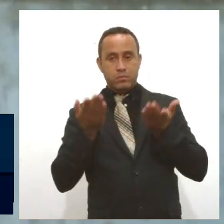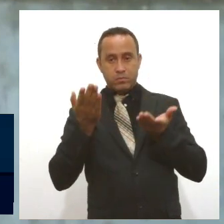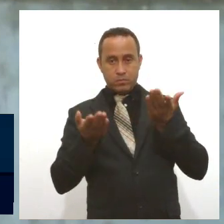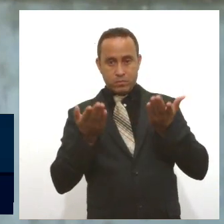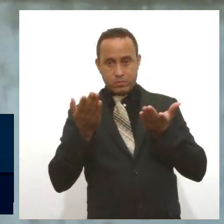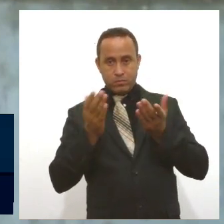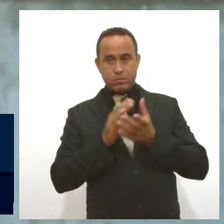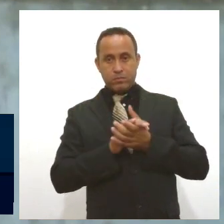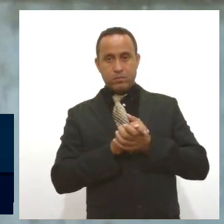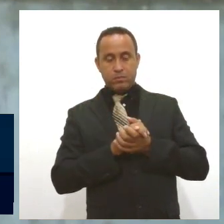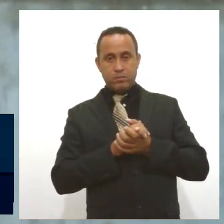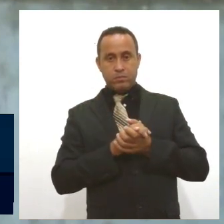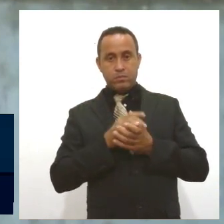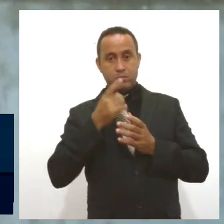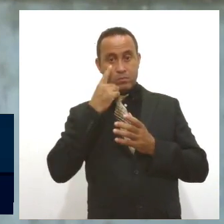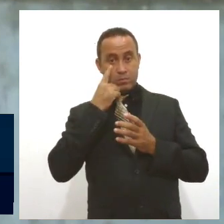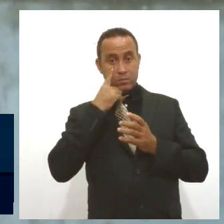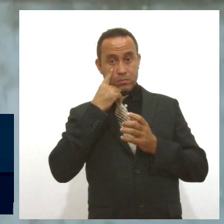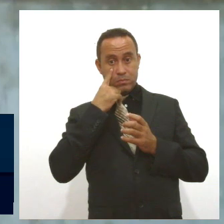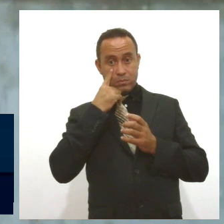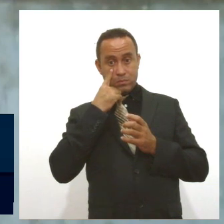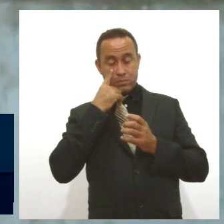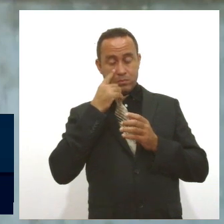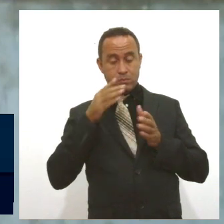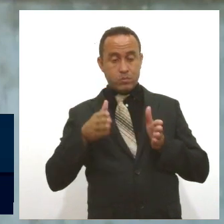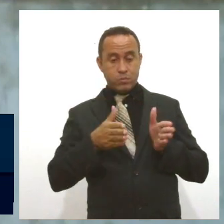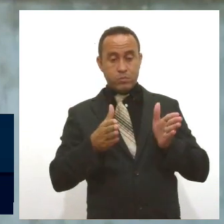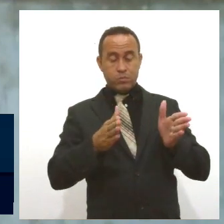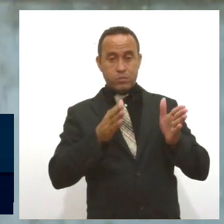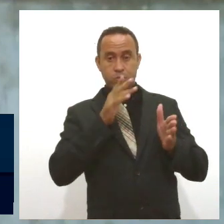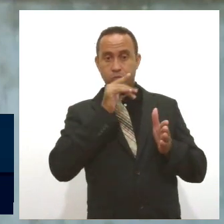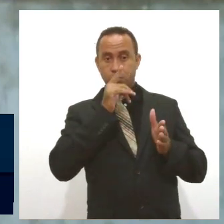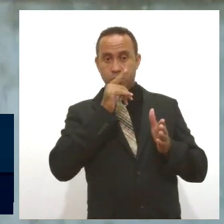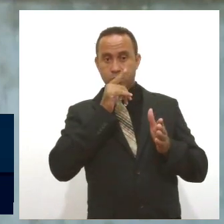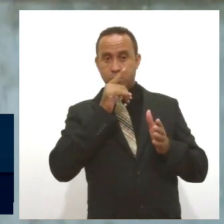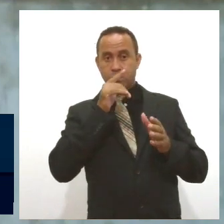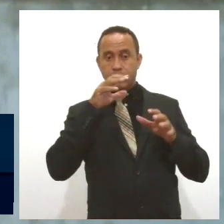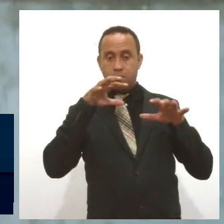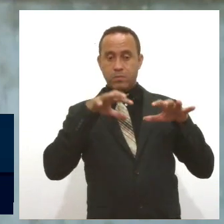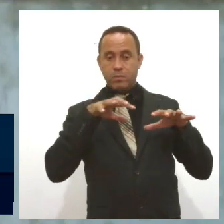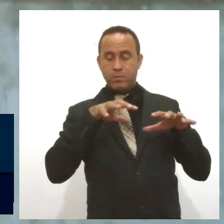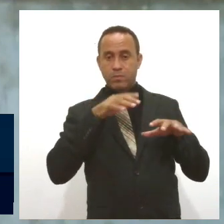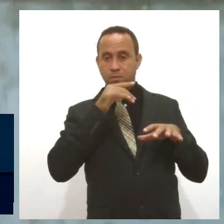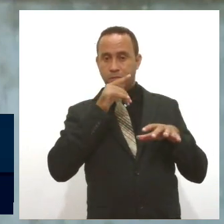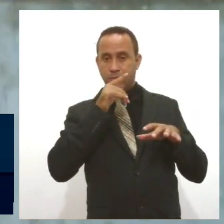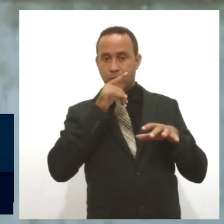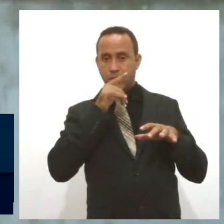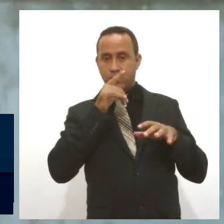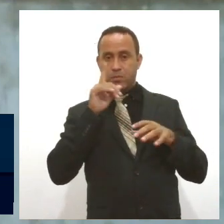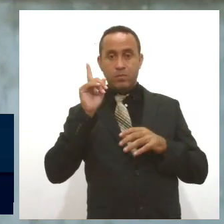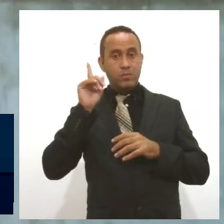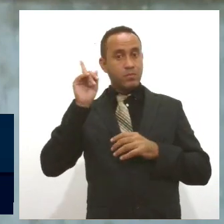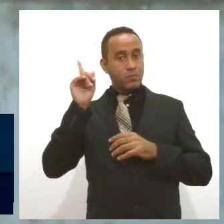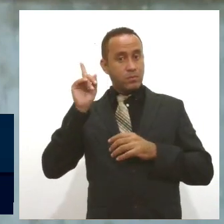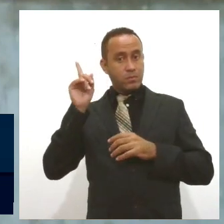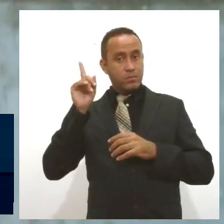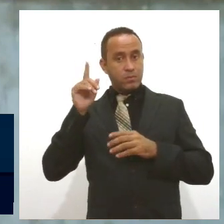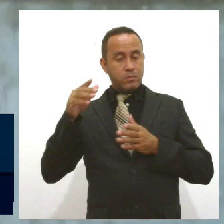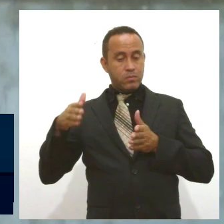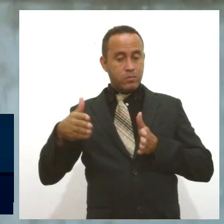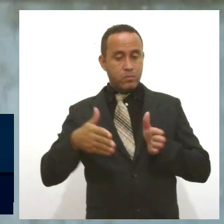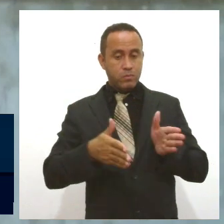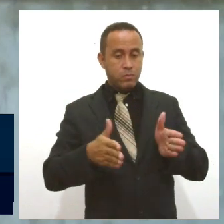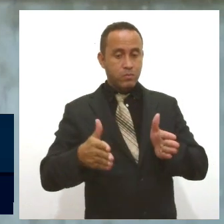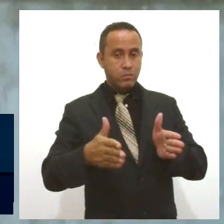gente não considerar o potencial hídrico de São Francisco, cuja água é produzida lá no Alto e Médio São Francisco,